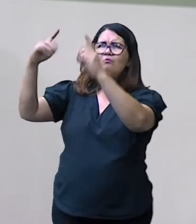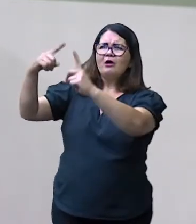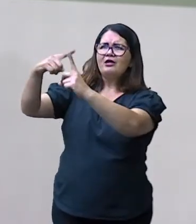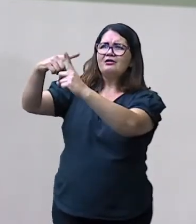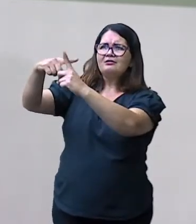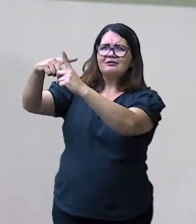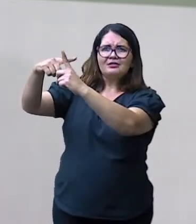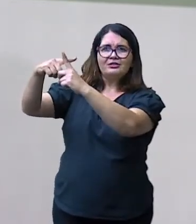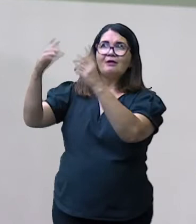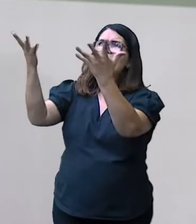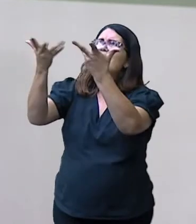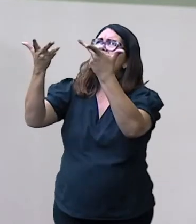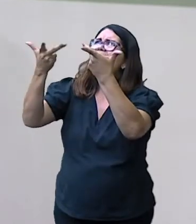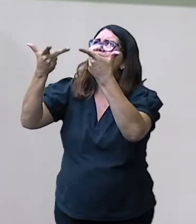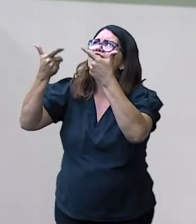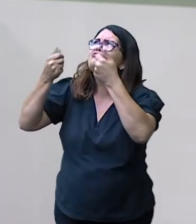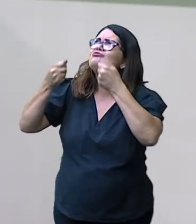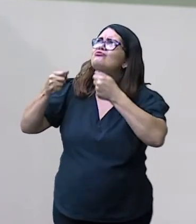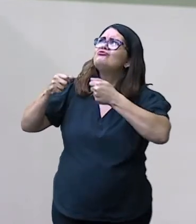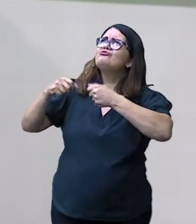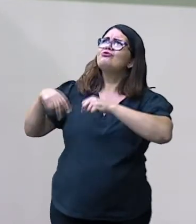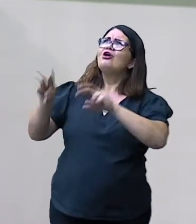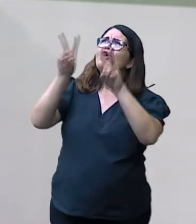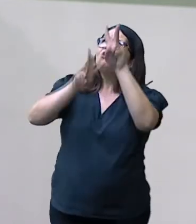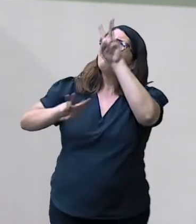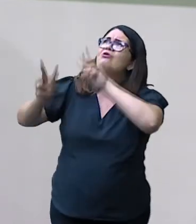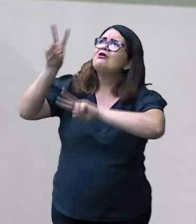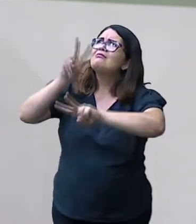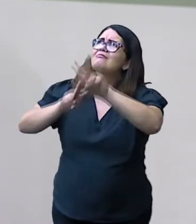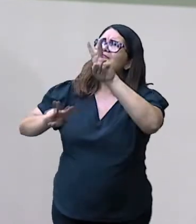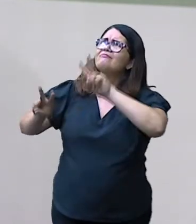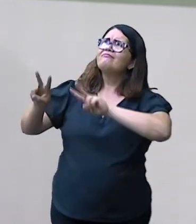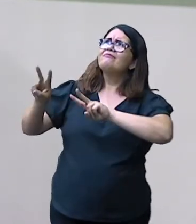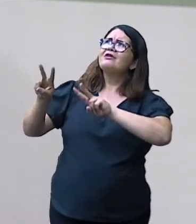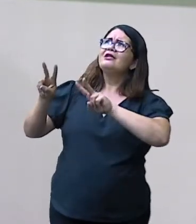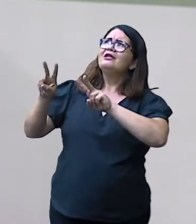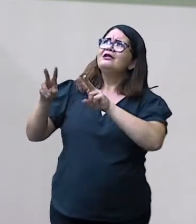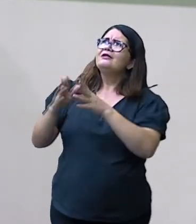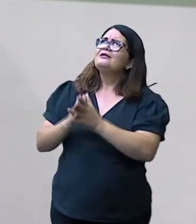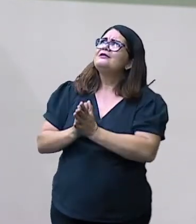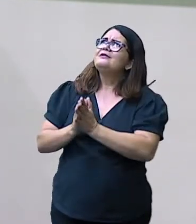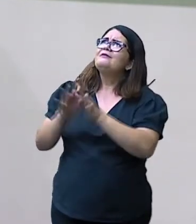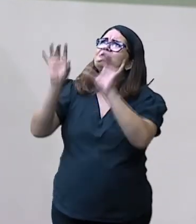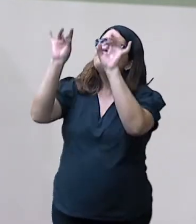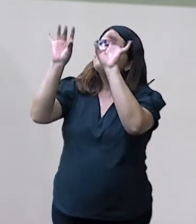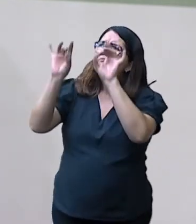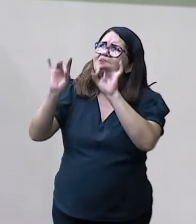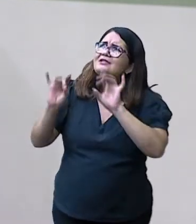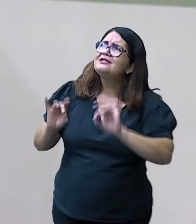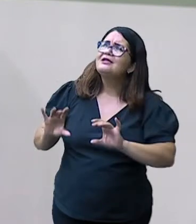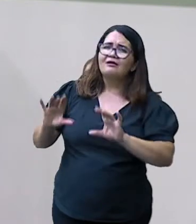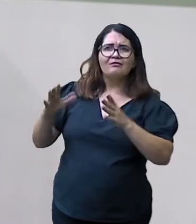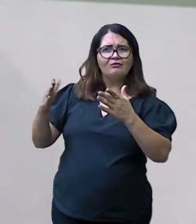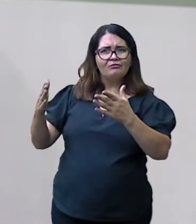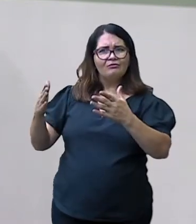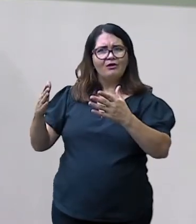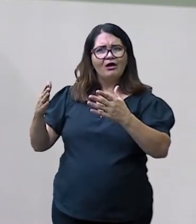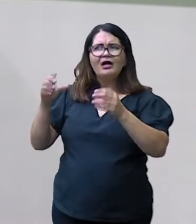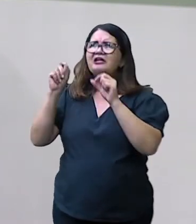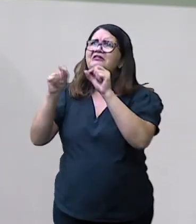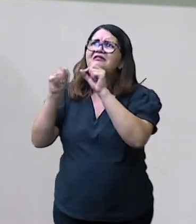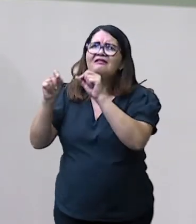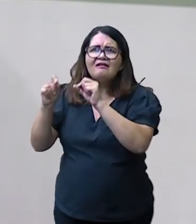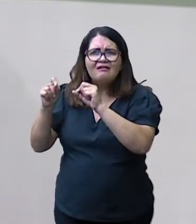foi o arquiteto que fez isso? Aí falaram comigo, olha, ela tem 900 anos e era o mais solicitado